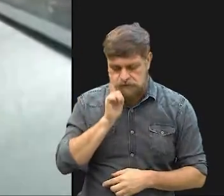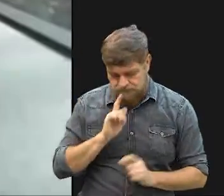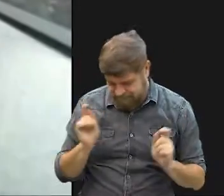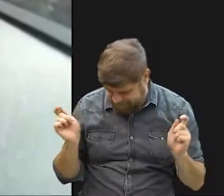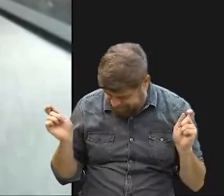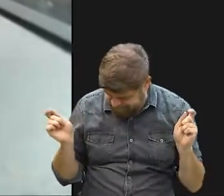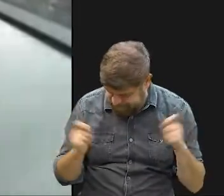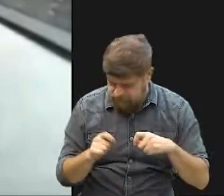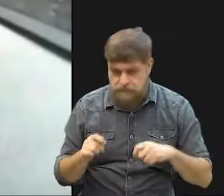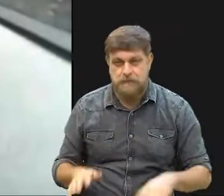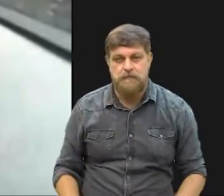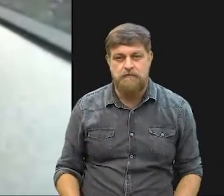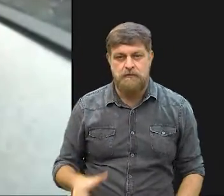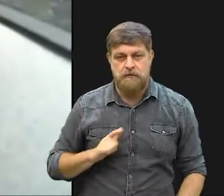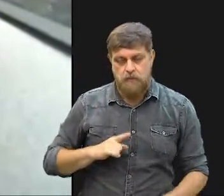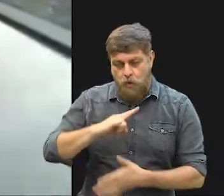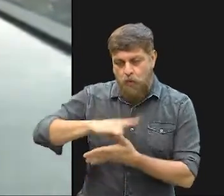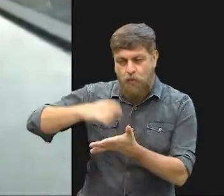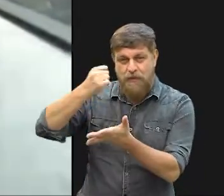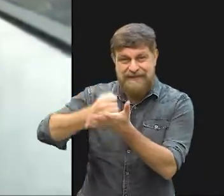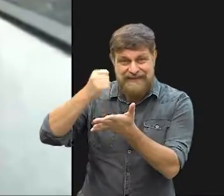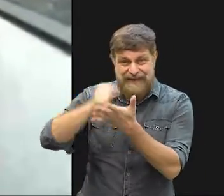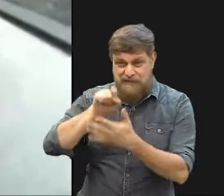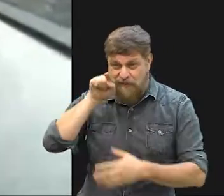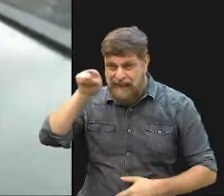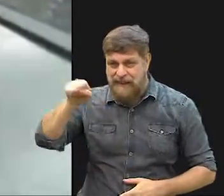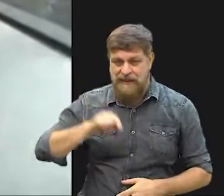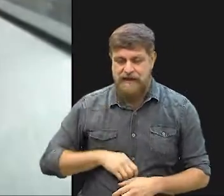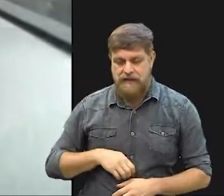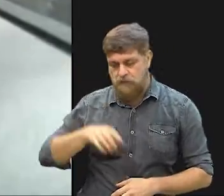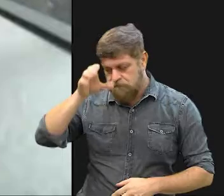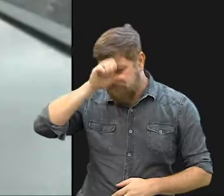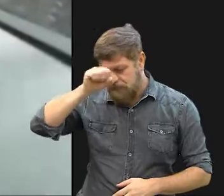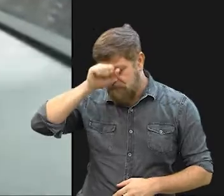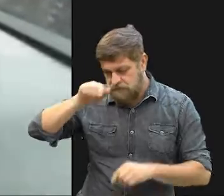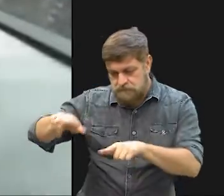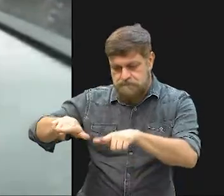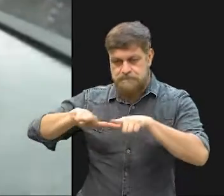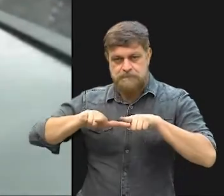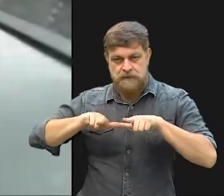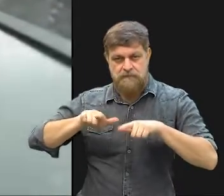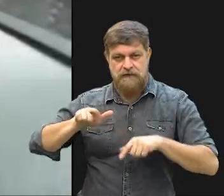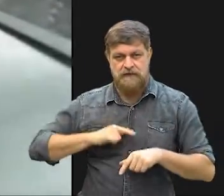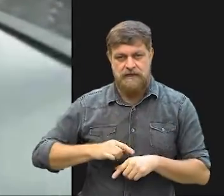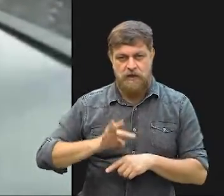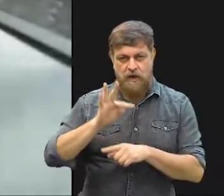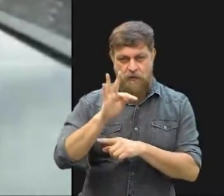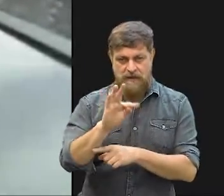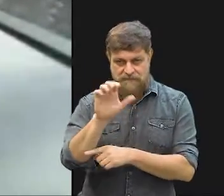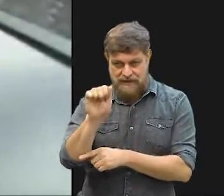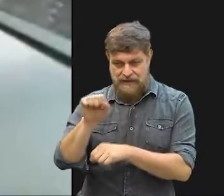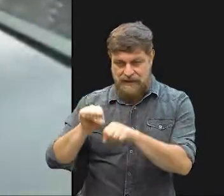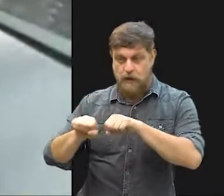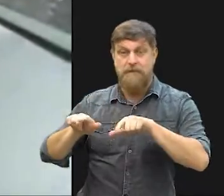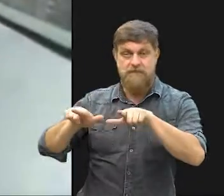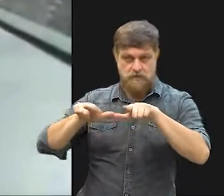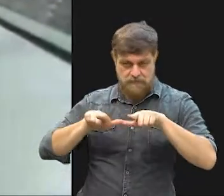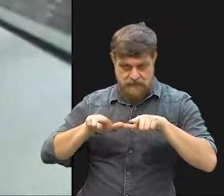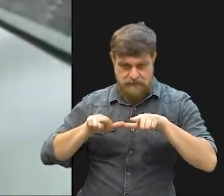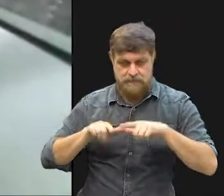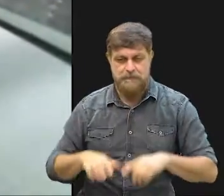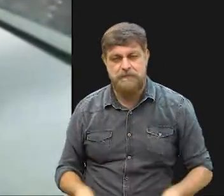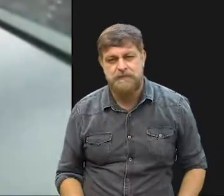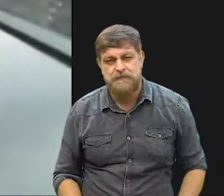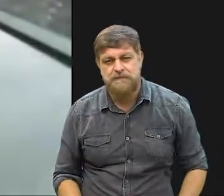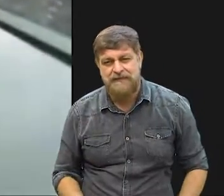Consegui. Os meus melhores contratos, minha formação, né? Eu tenho o FAA, eu me formei lá.